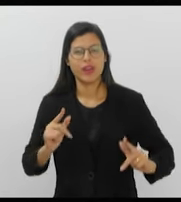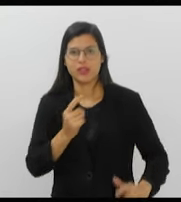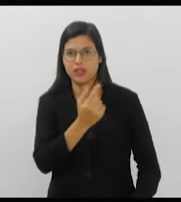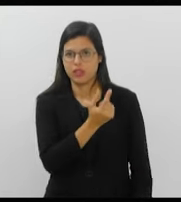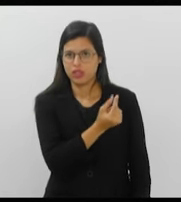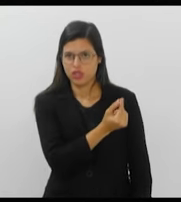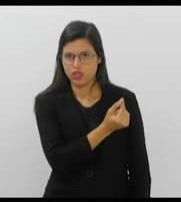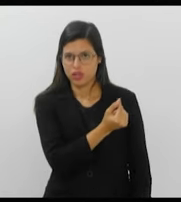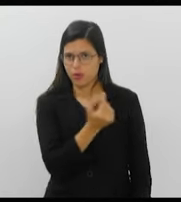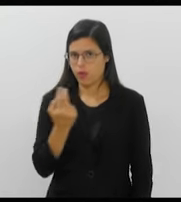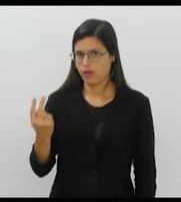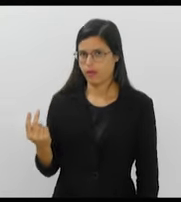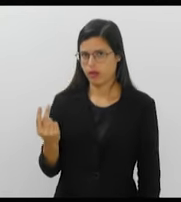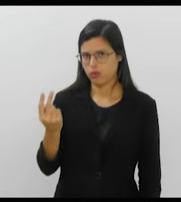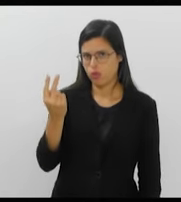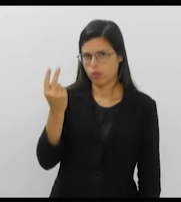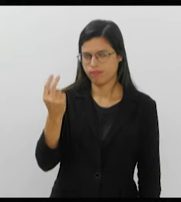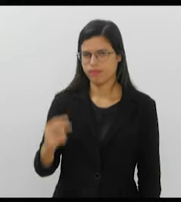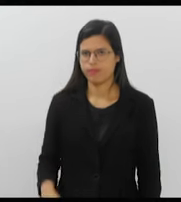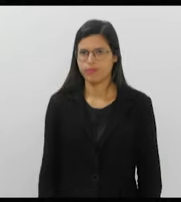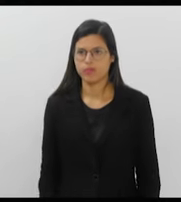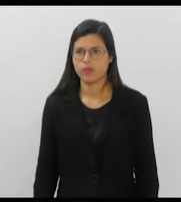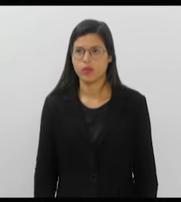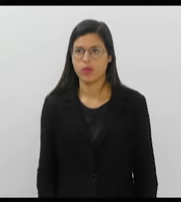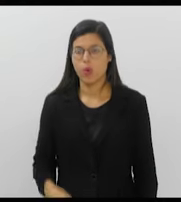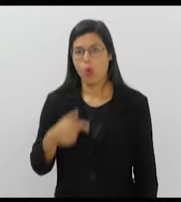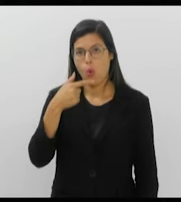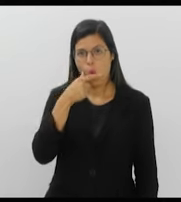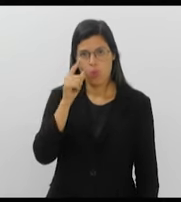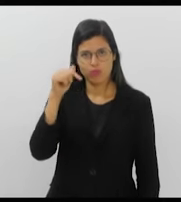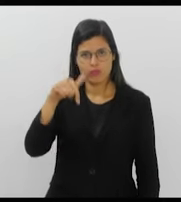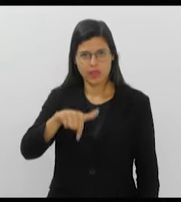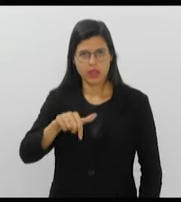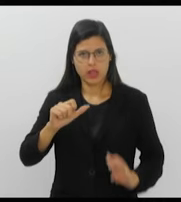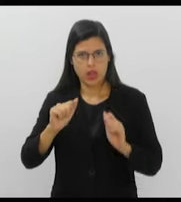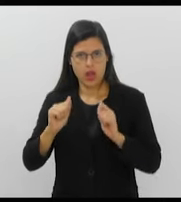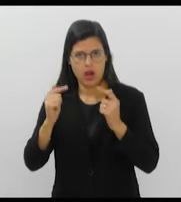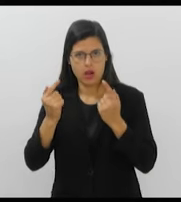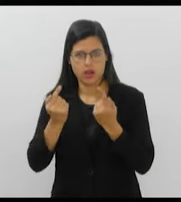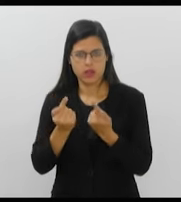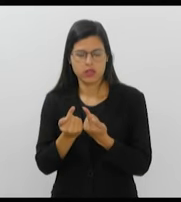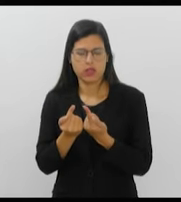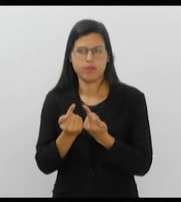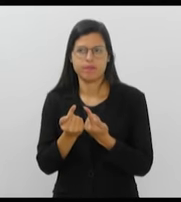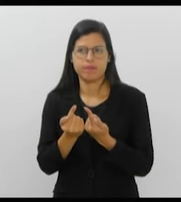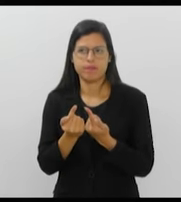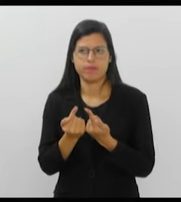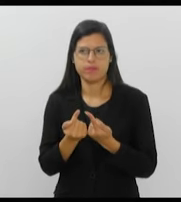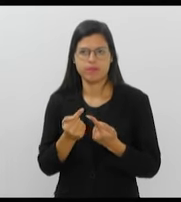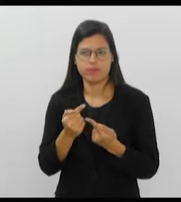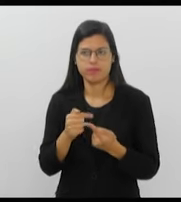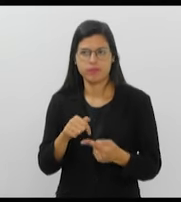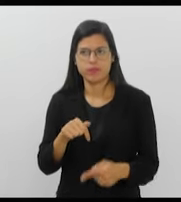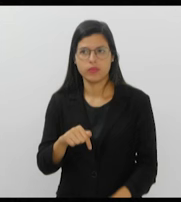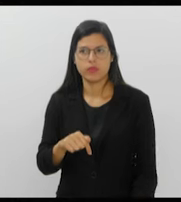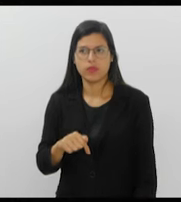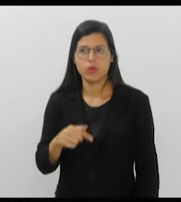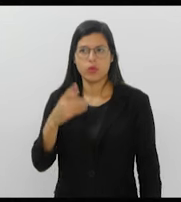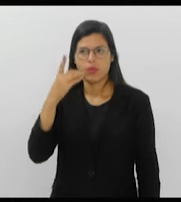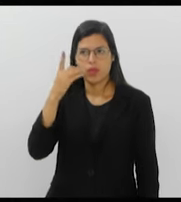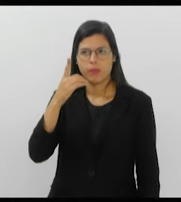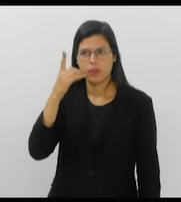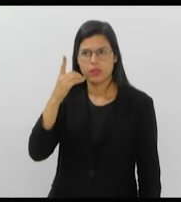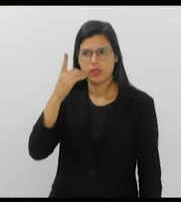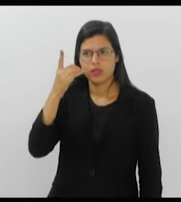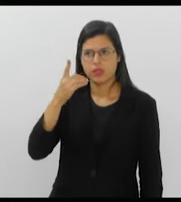e valor. Ontem, aqui nessa casa, O deputado Paquito,